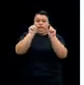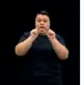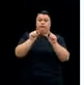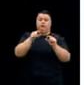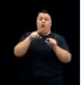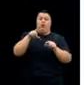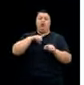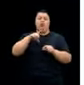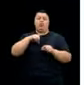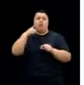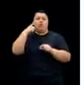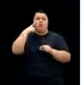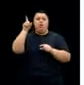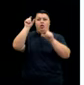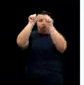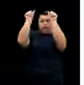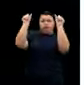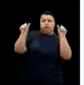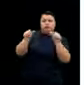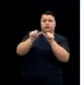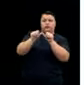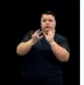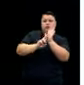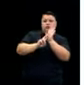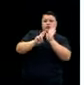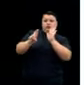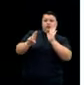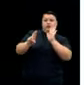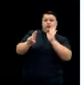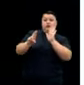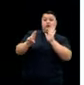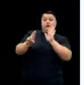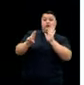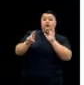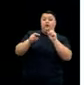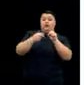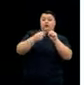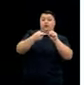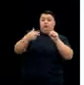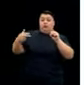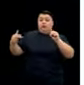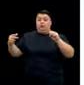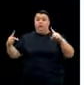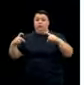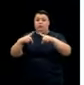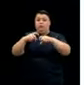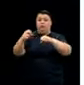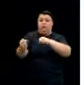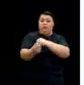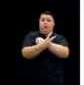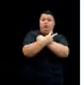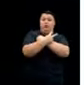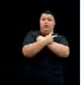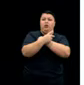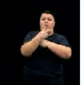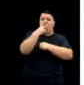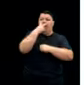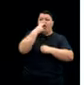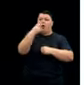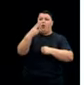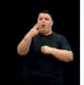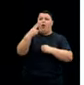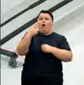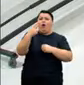imagens representando os antígenos. Então, o antígeno é como se fosse essa fechadurazinha aqui,